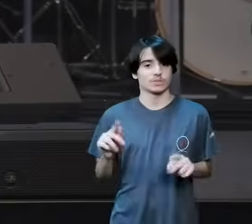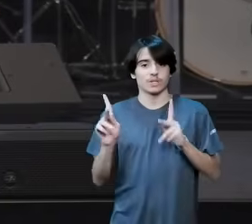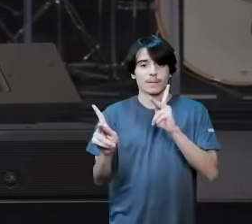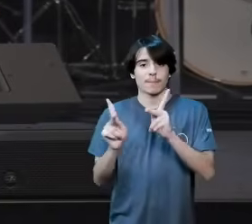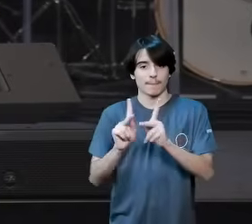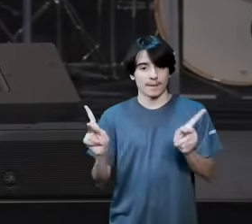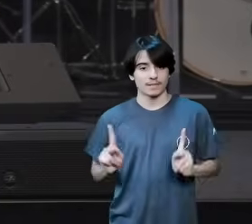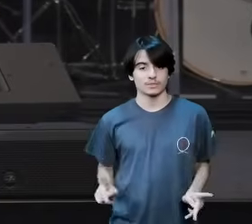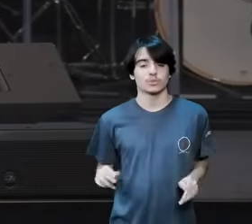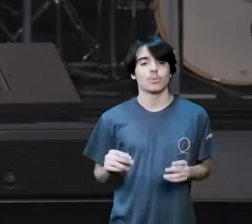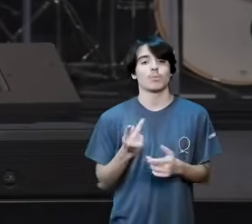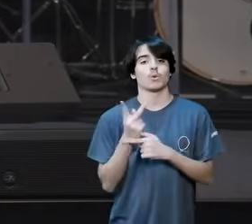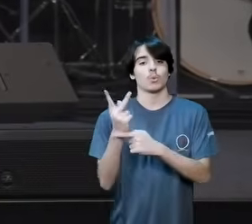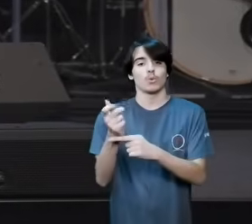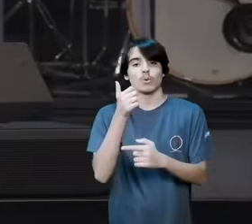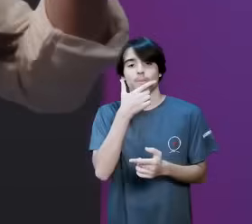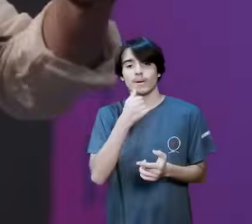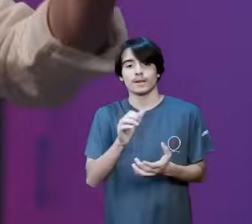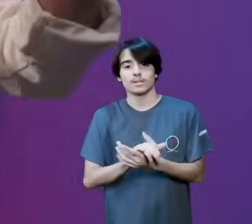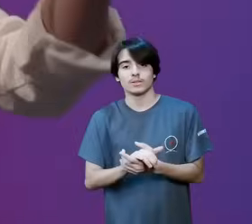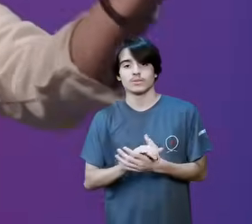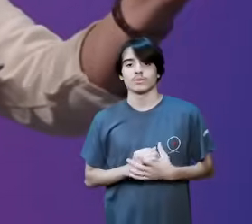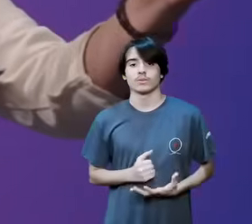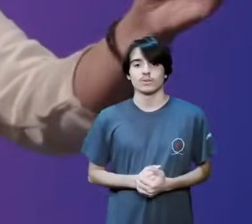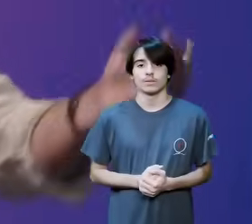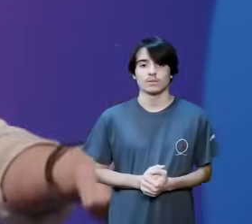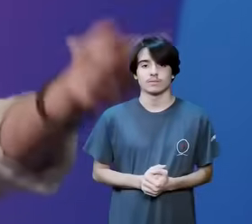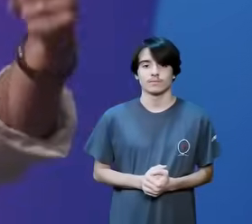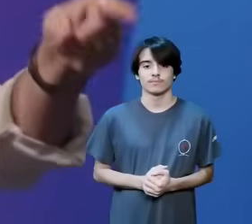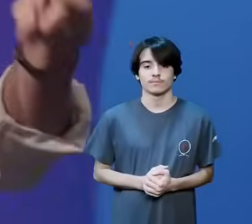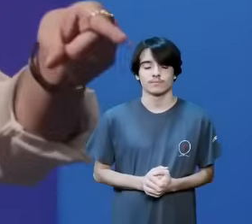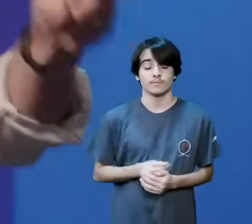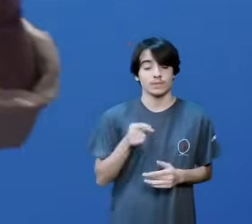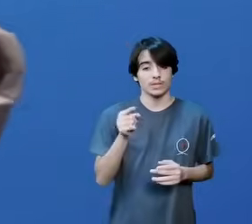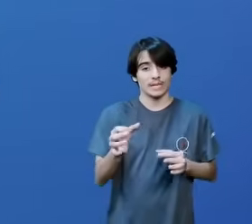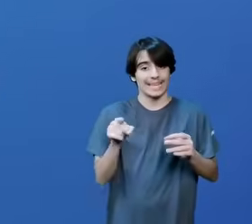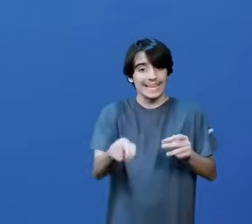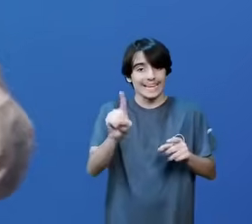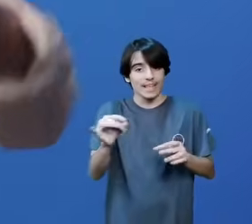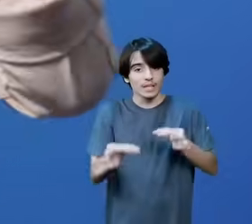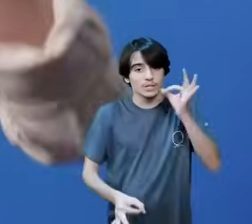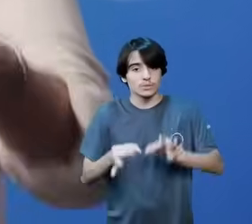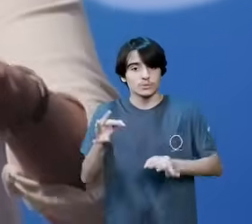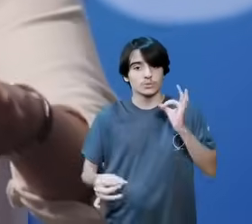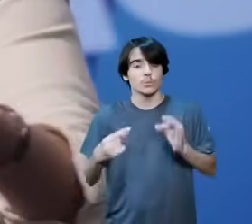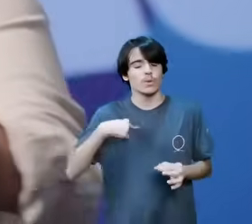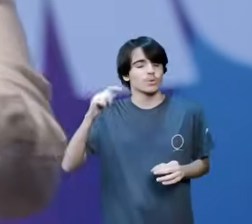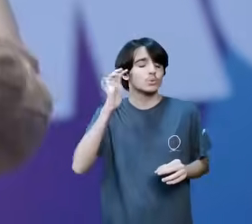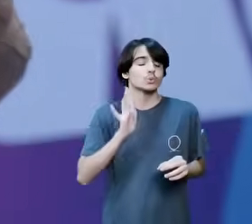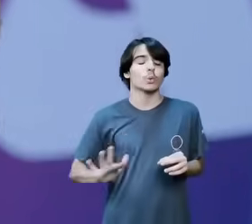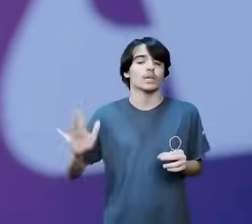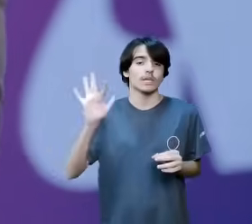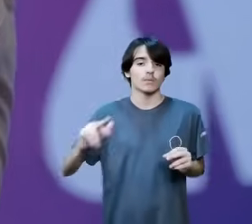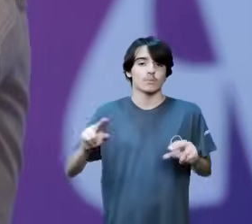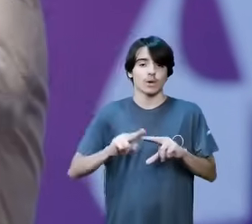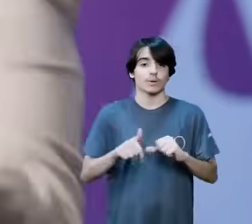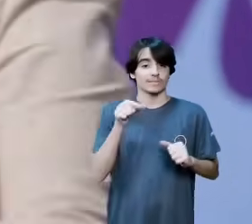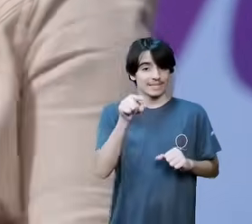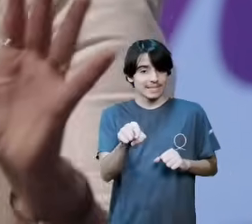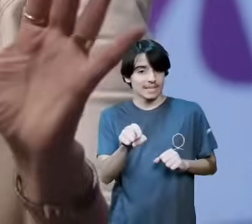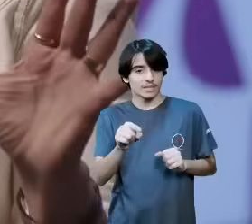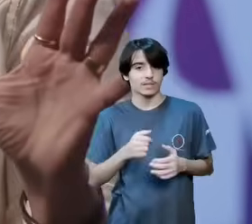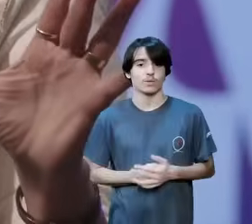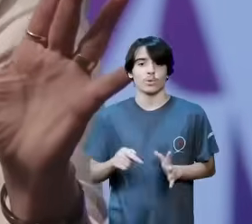Ela procura o marido dela e ela diz: não entres na questão deste justo, porque nessa noite eu muito padeci num sonho por causa dele.